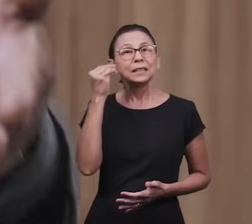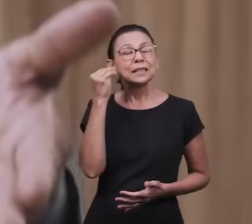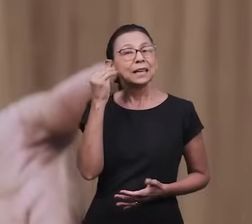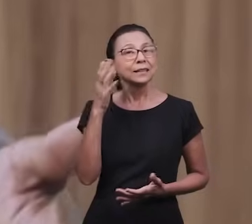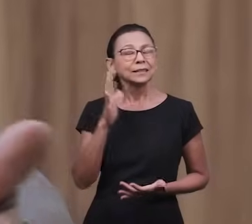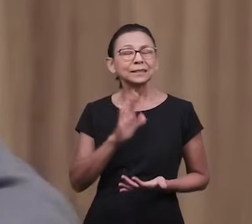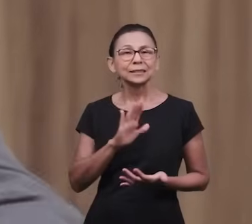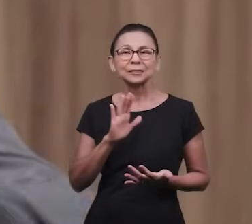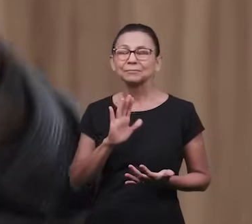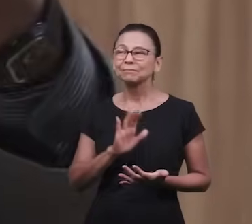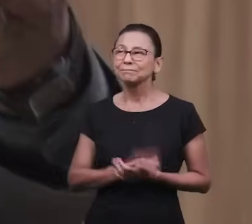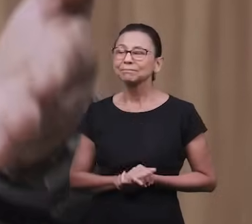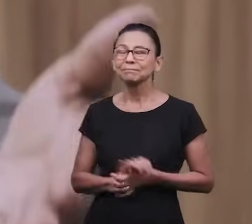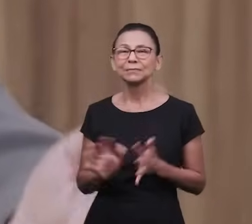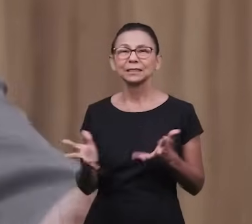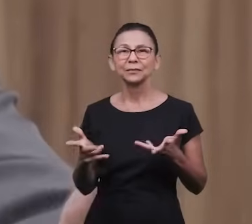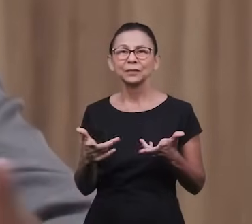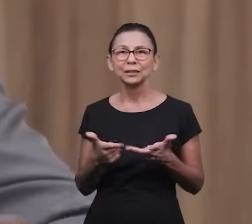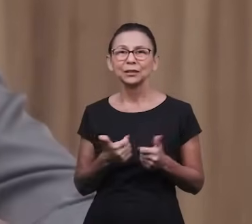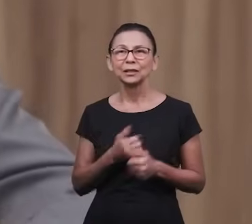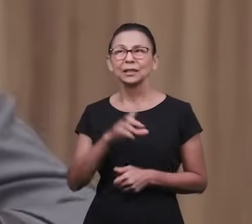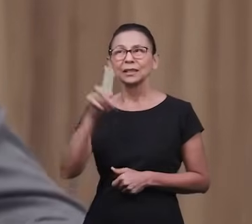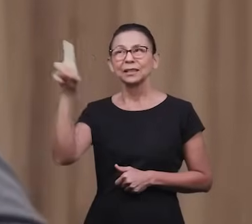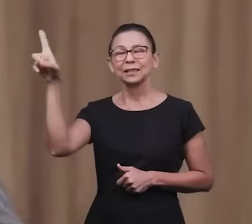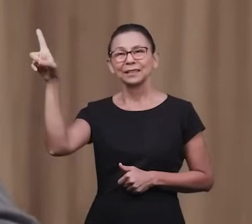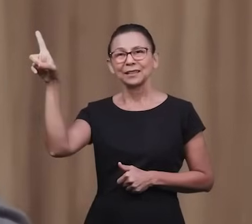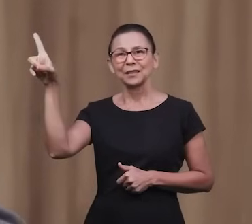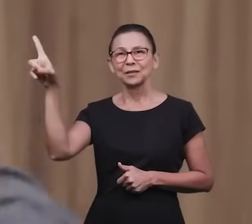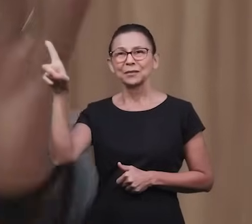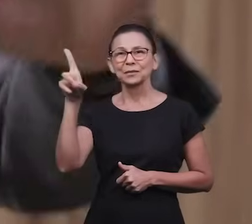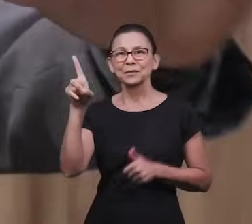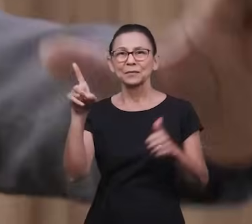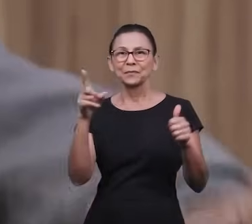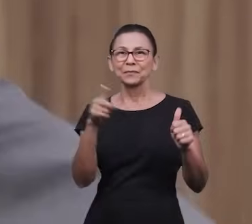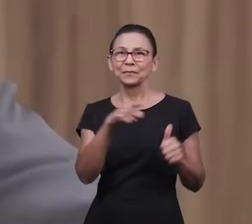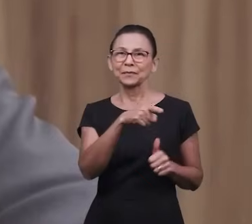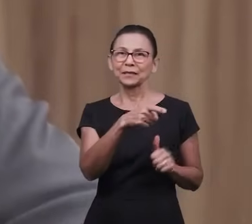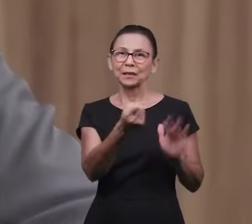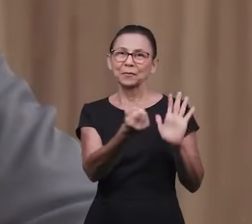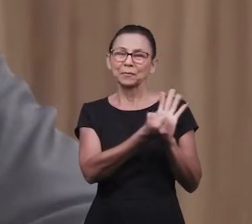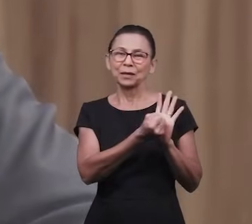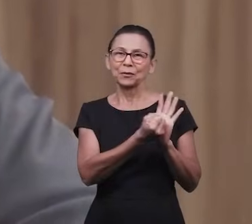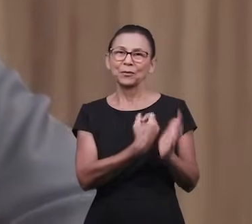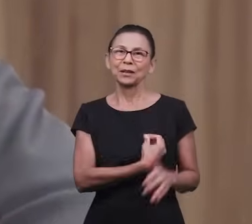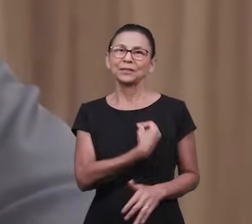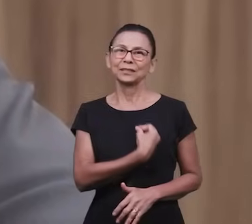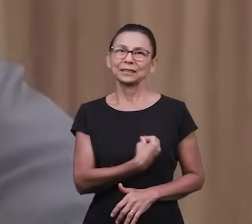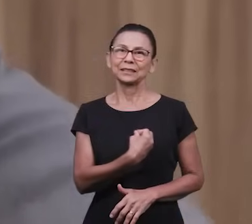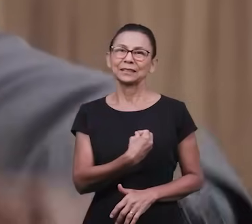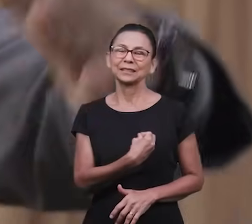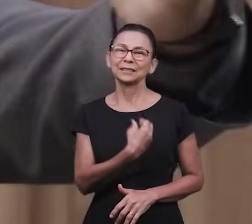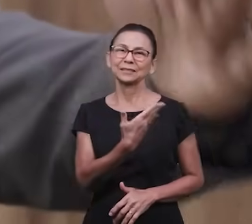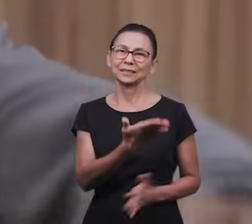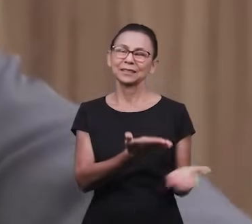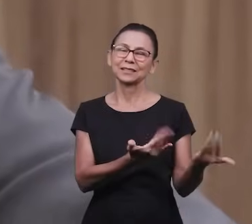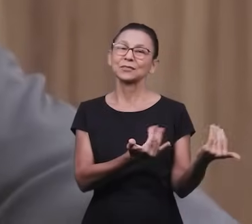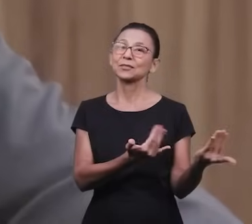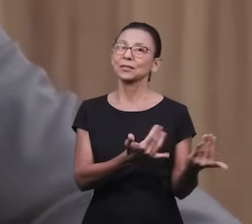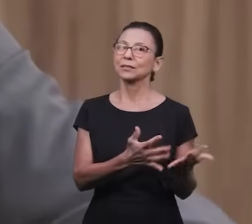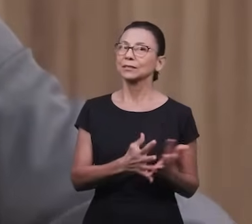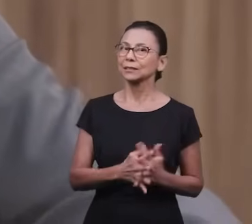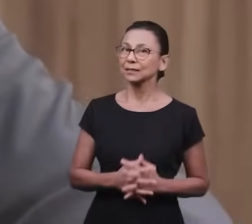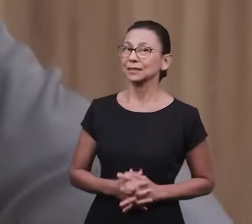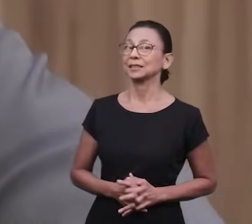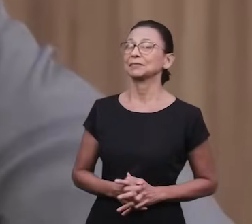uma experiência, viveu uma experiência, Glória a Deus. e por certo Deus marcou a vida dela. E quem sabe